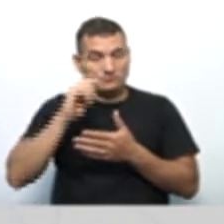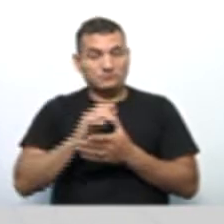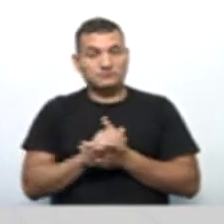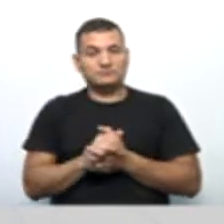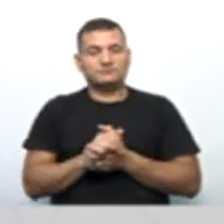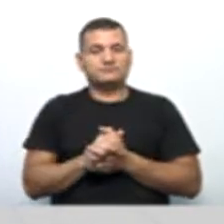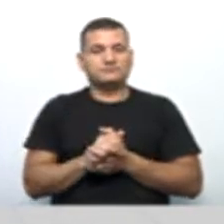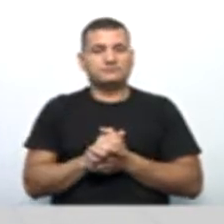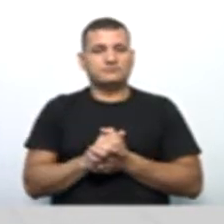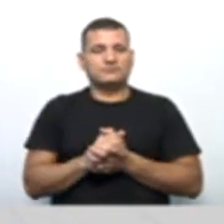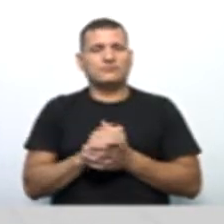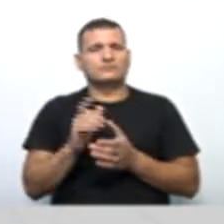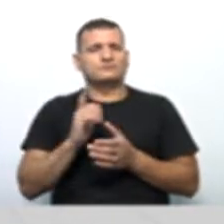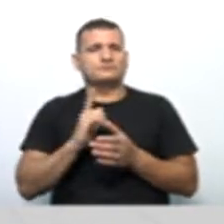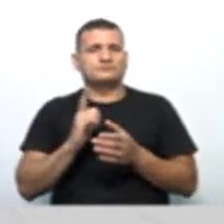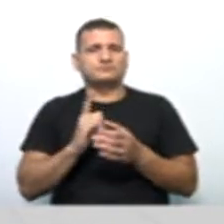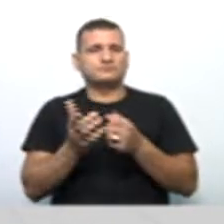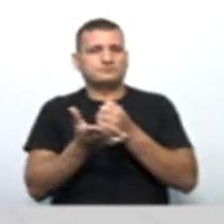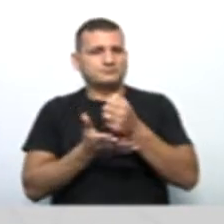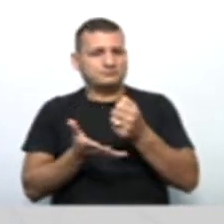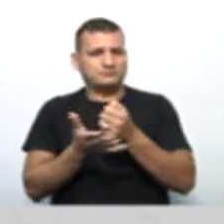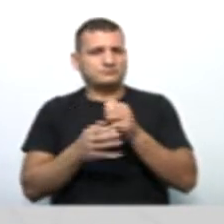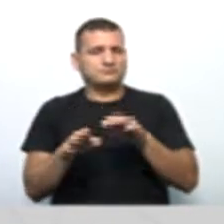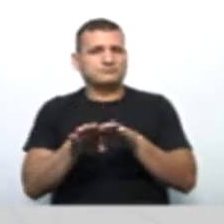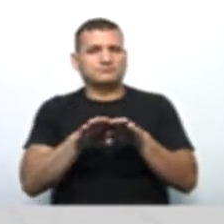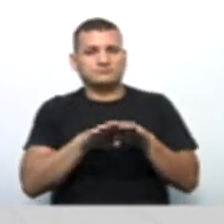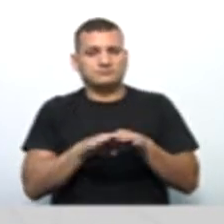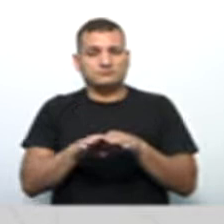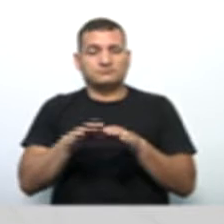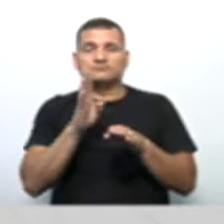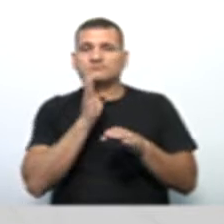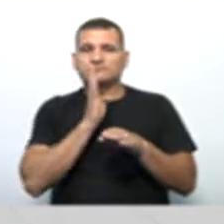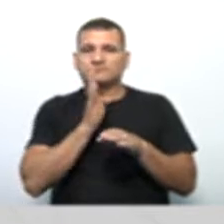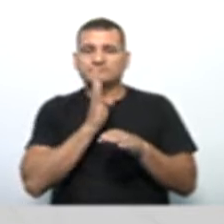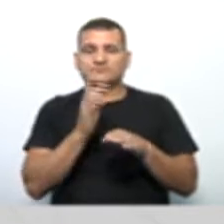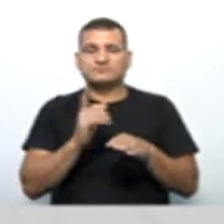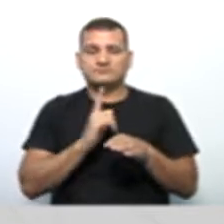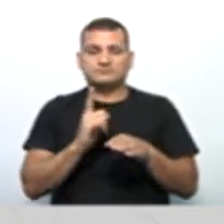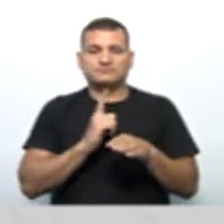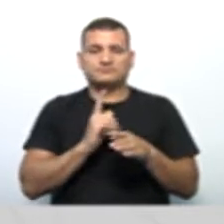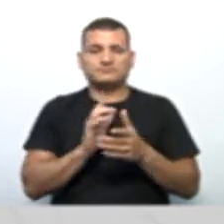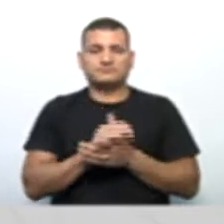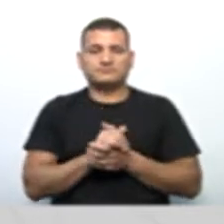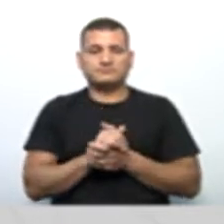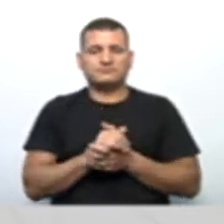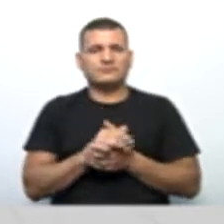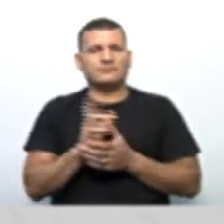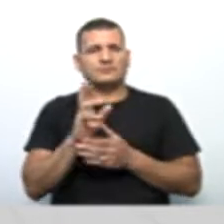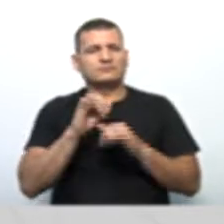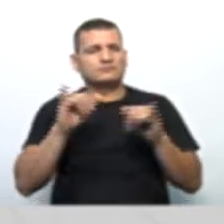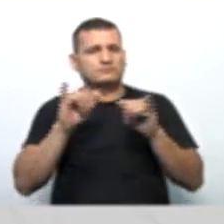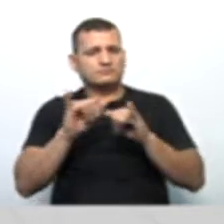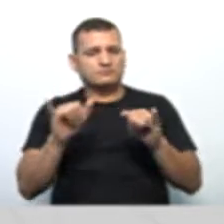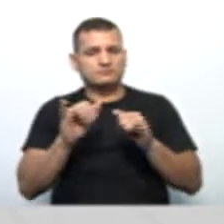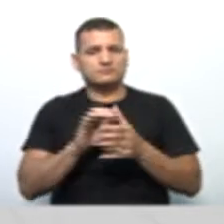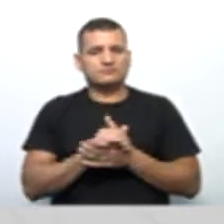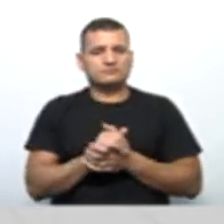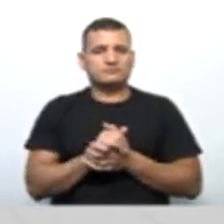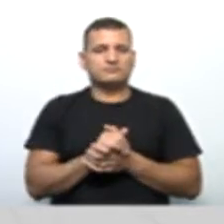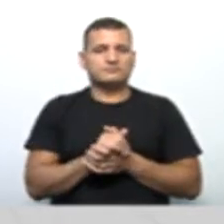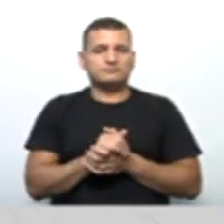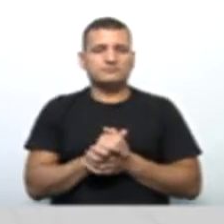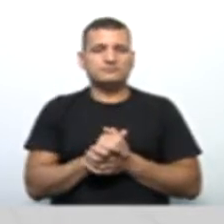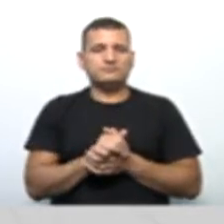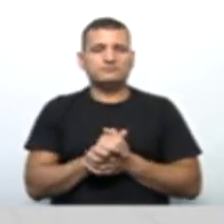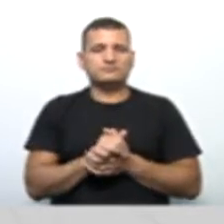tem um grupo de fundamentos padrões bastante conhecido devido à popularidade de quem os difundiu na que o azure